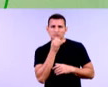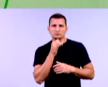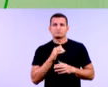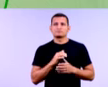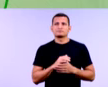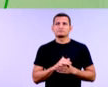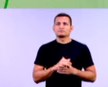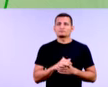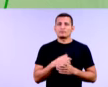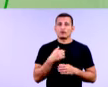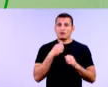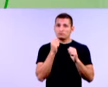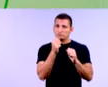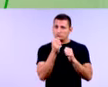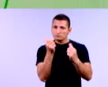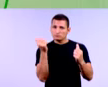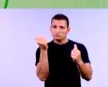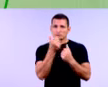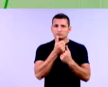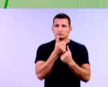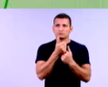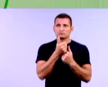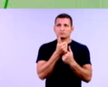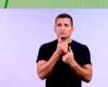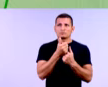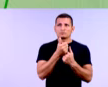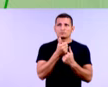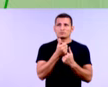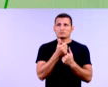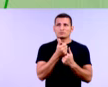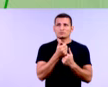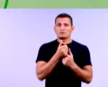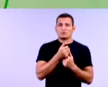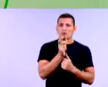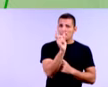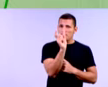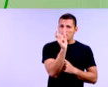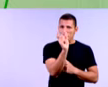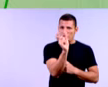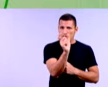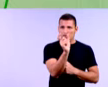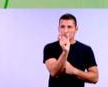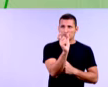essa, se eu puder substituir a expressão meio